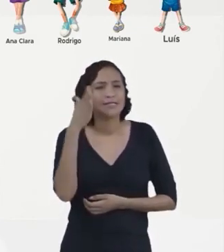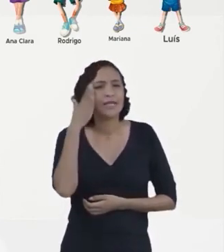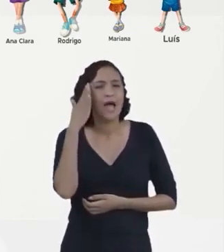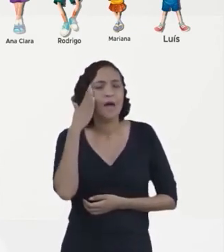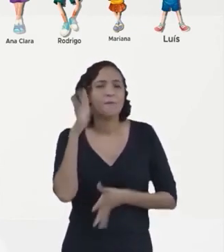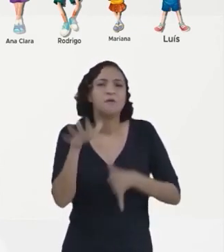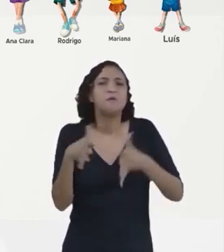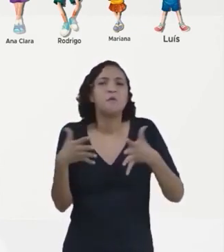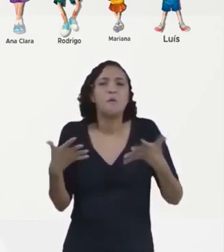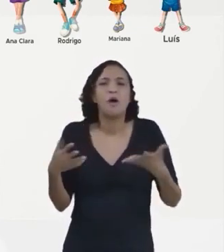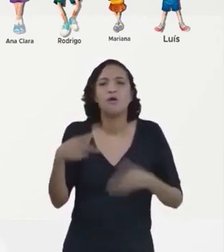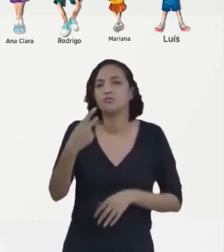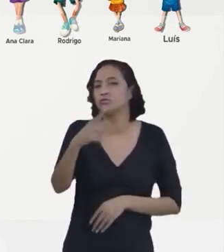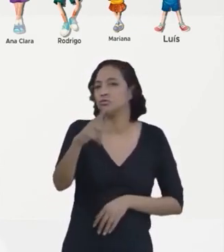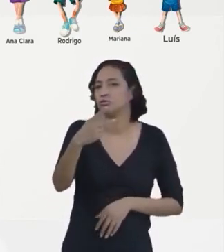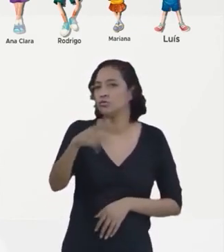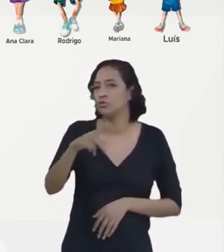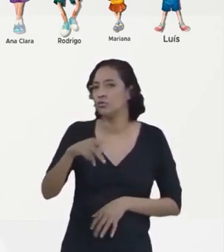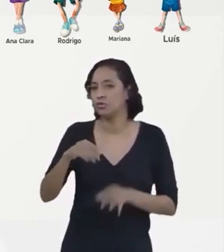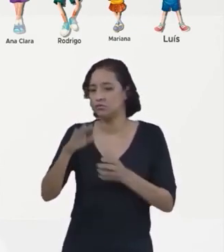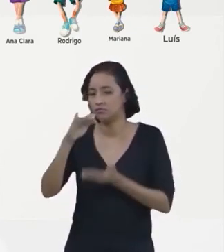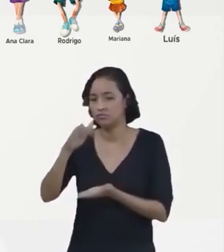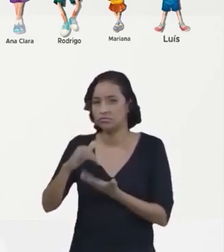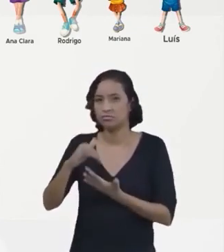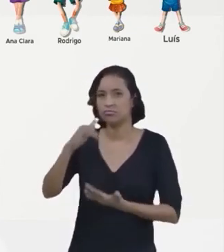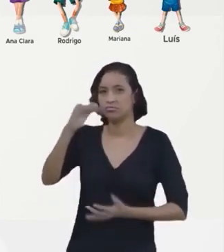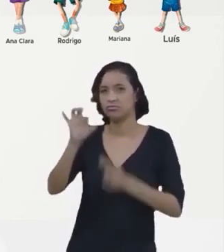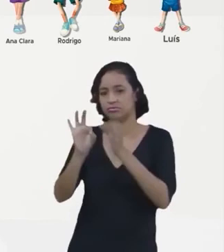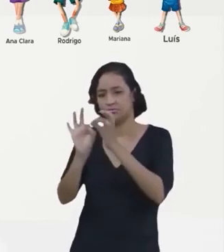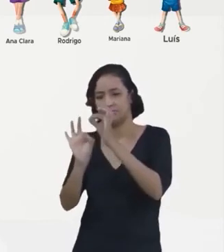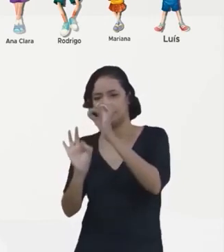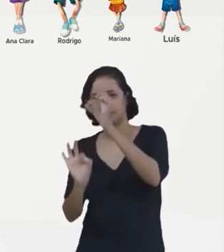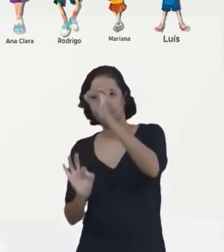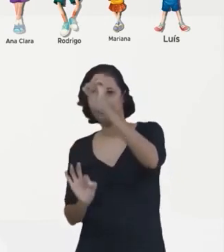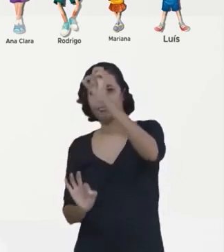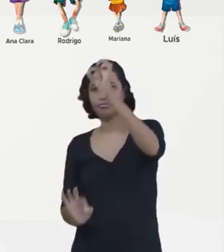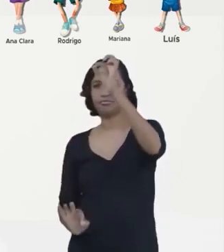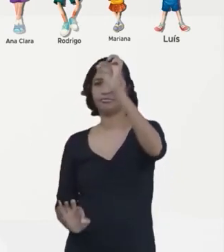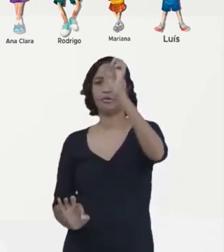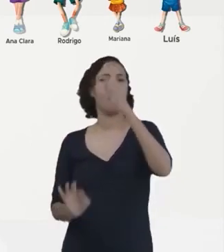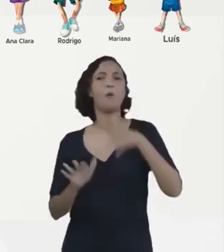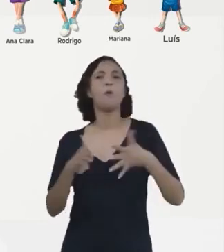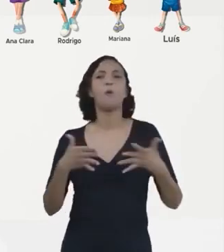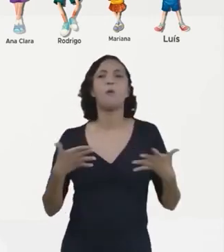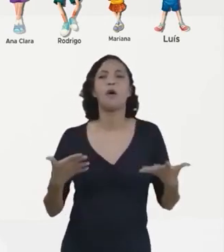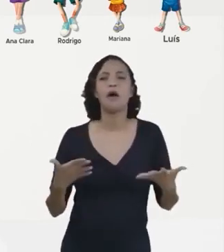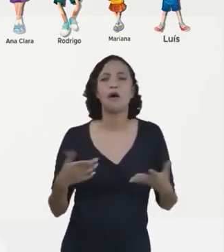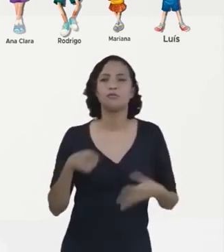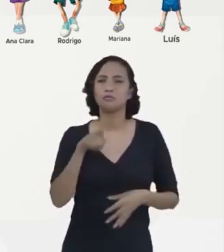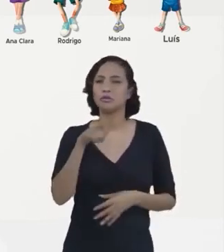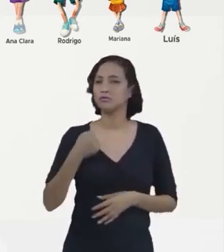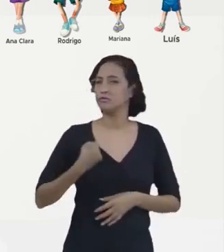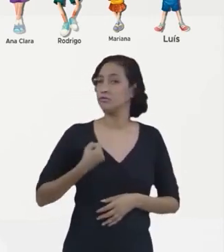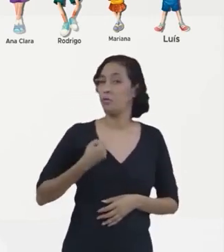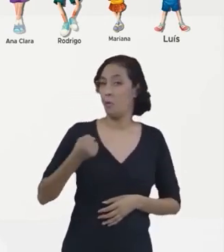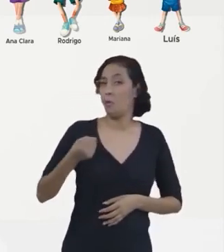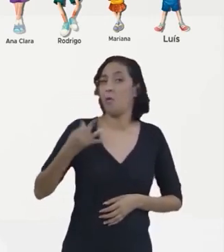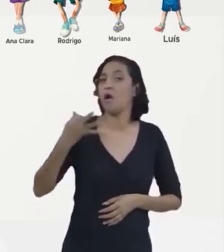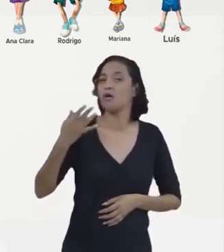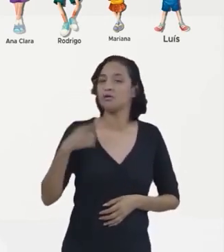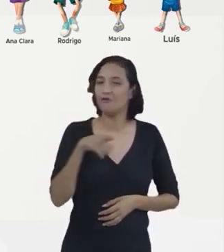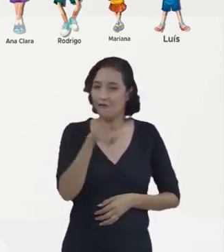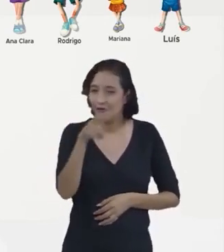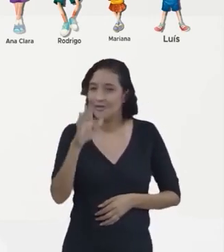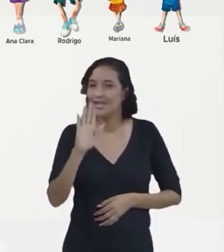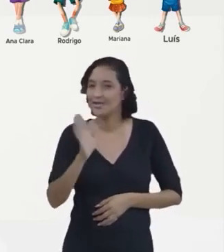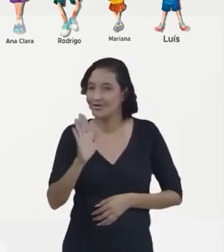é a sua altura? Qual é a sua altura, jovem? Qual é a sua altura, crianças? Você que está aí em casa já deve